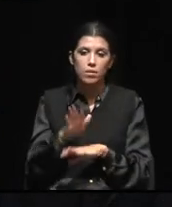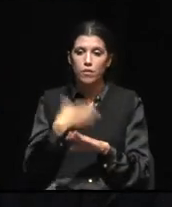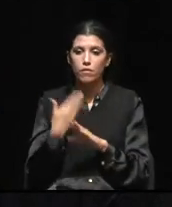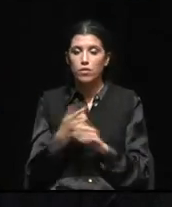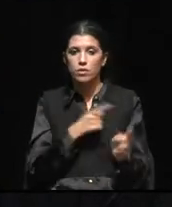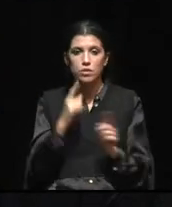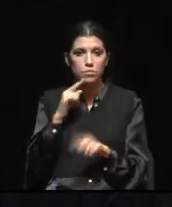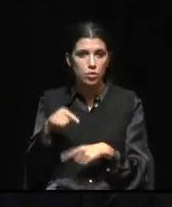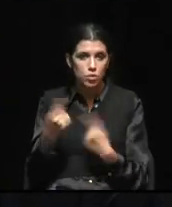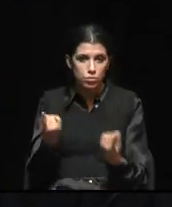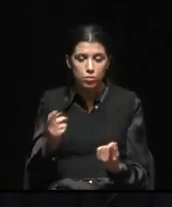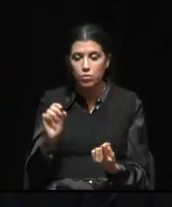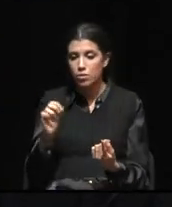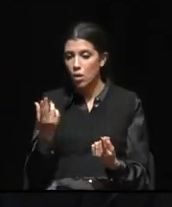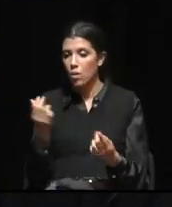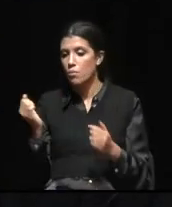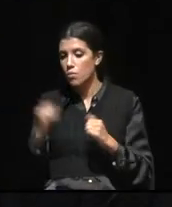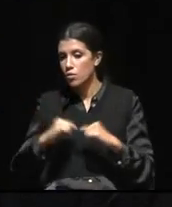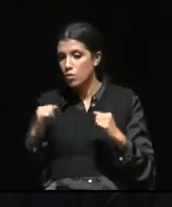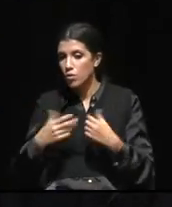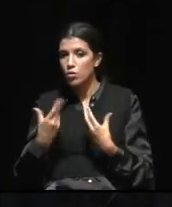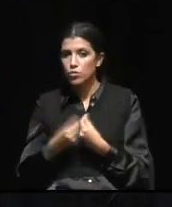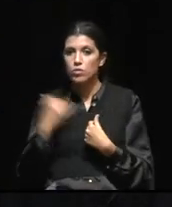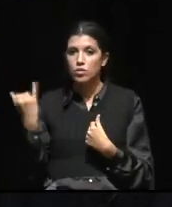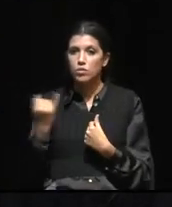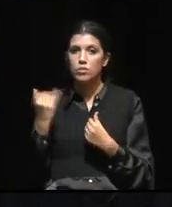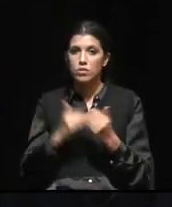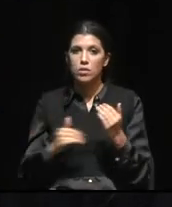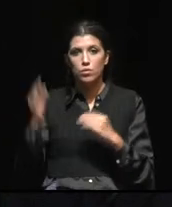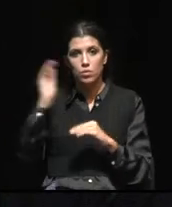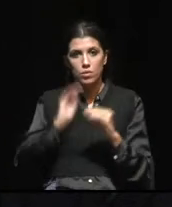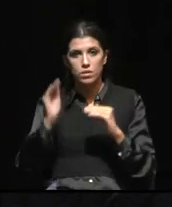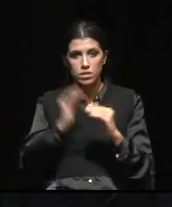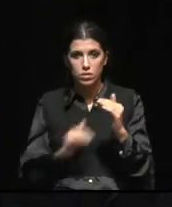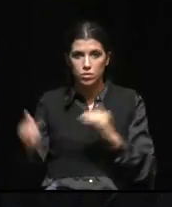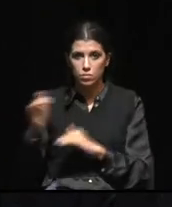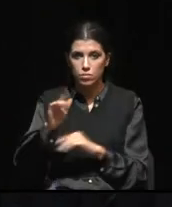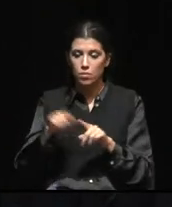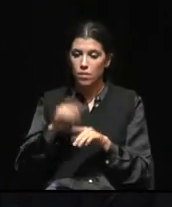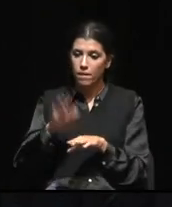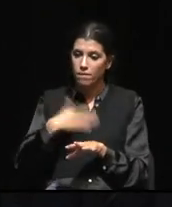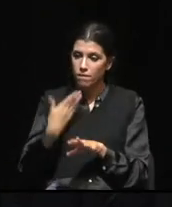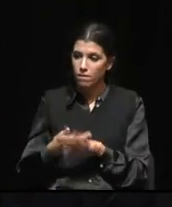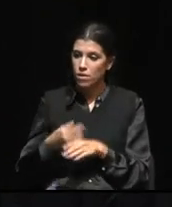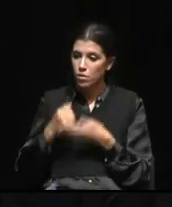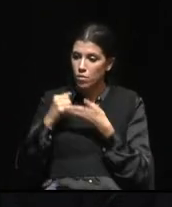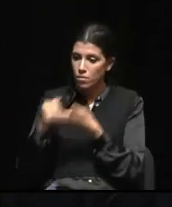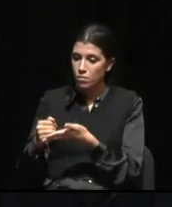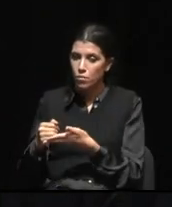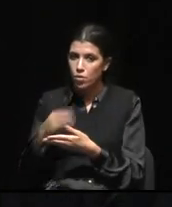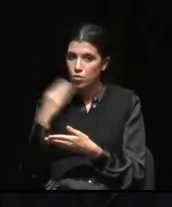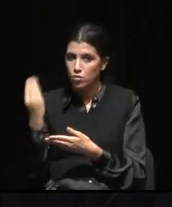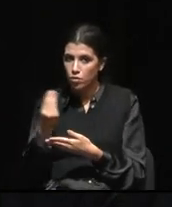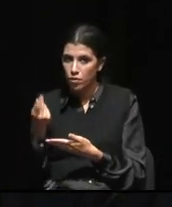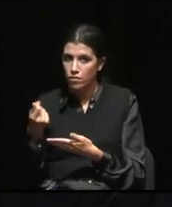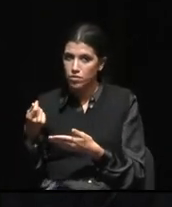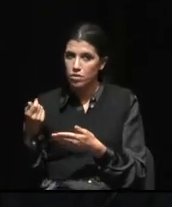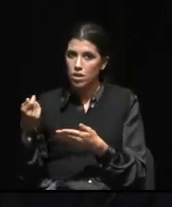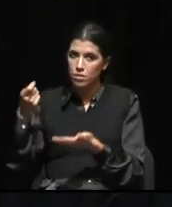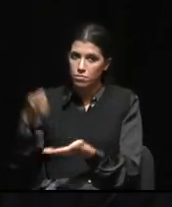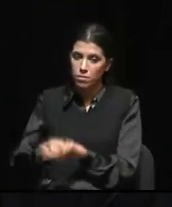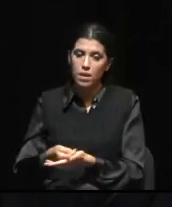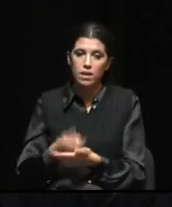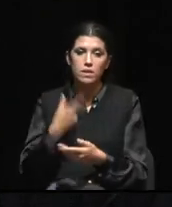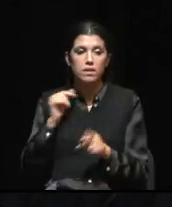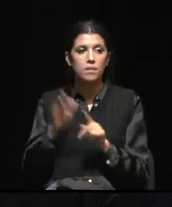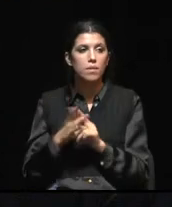públicos seja através de protocolos com as instituições de ensino superior para o reforço da ação social escolar além disso recomendamos a integração da homenagem